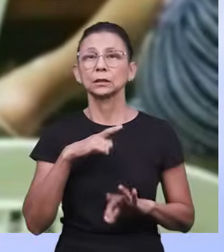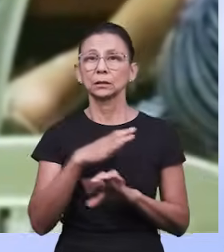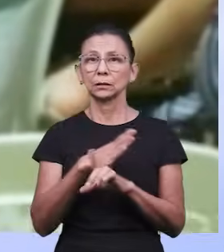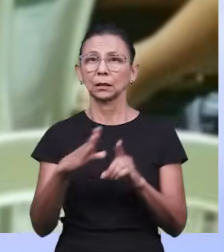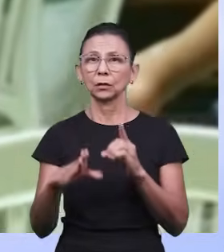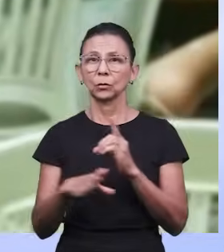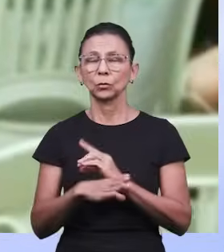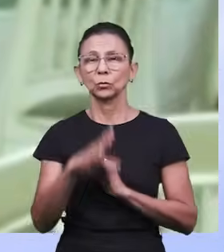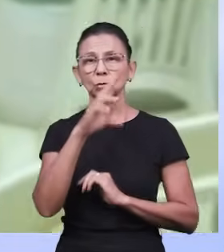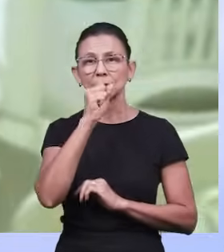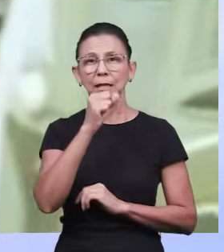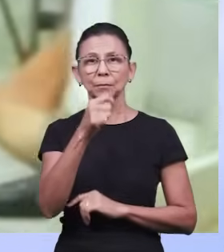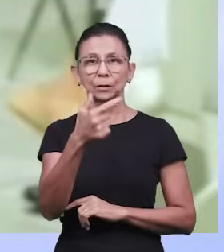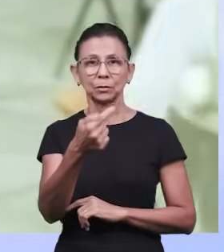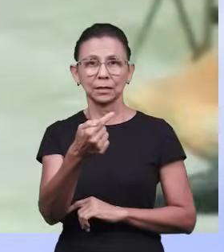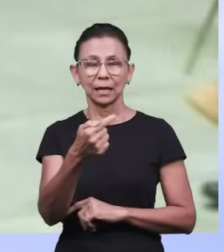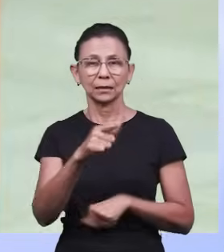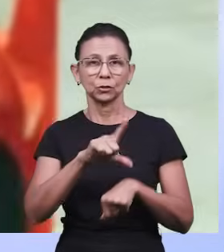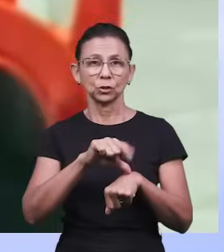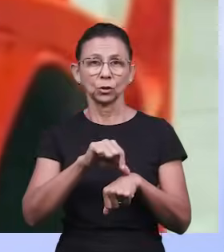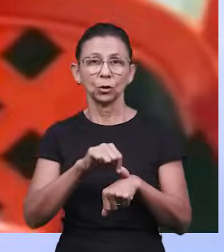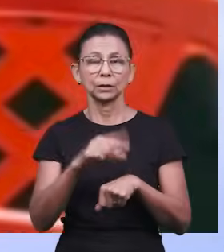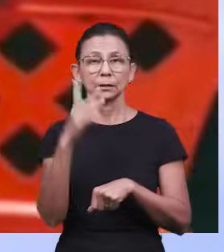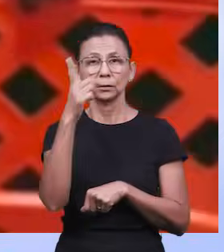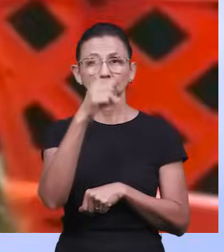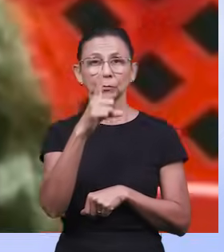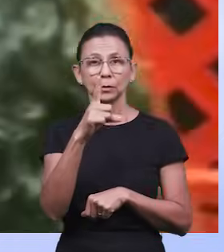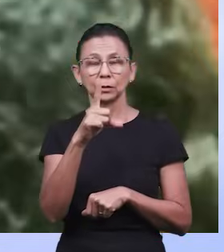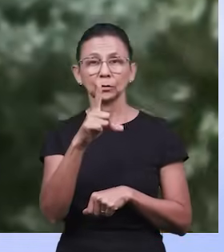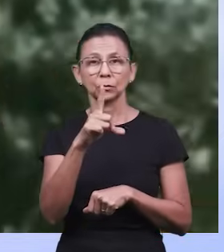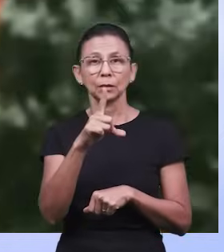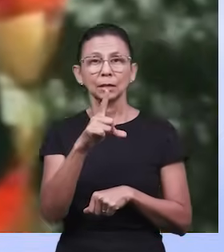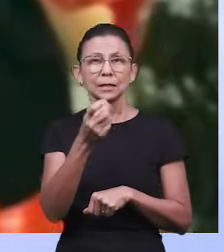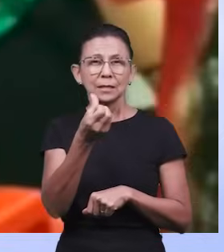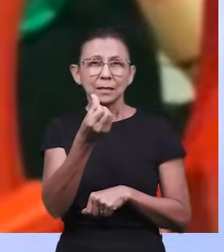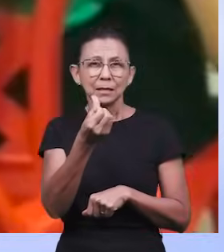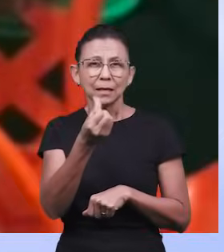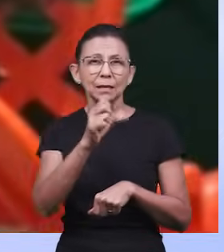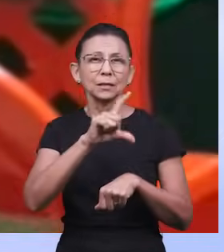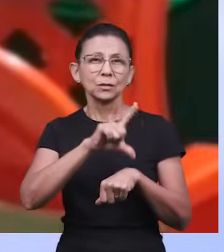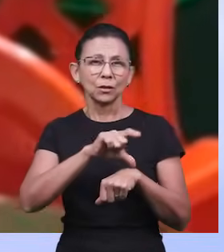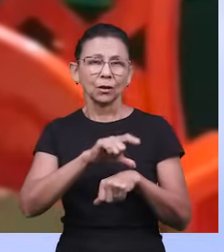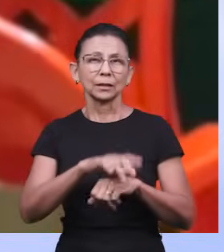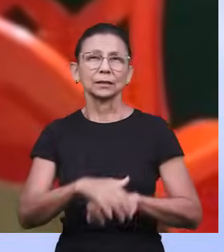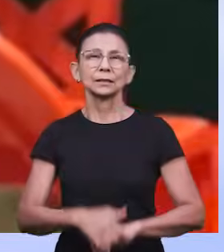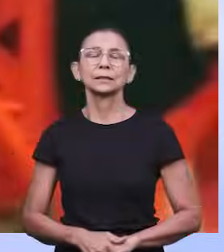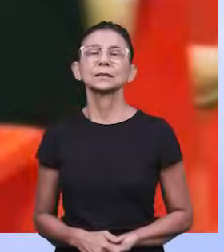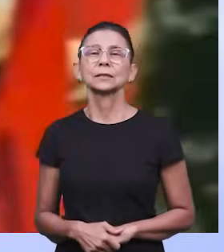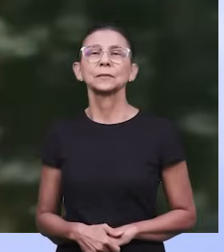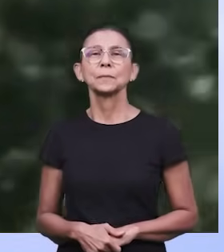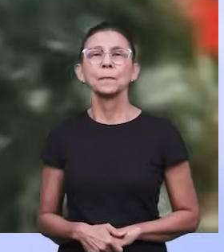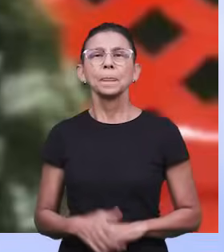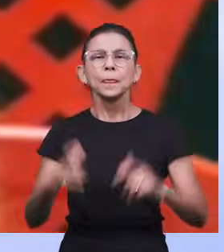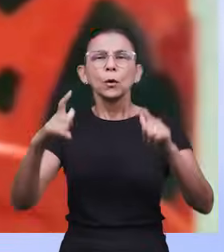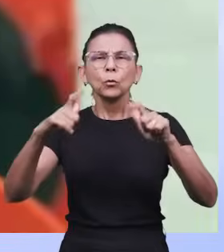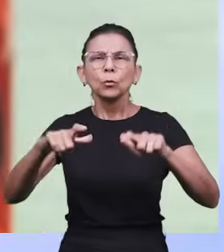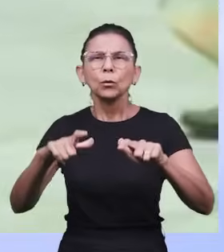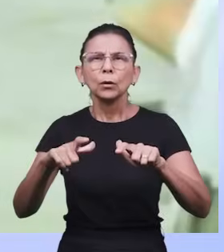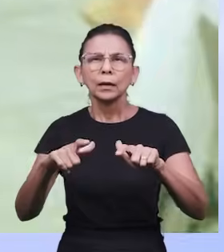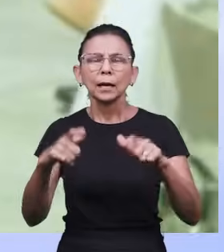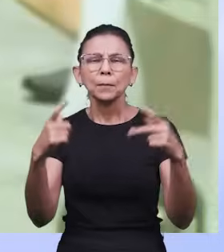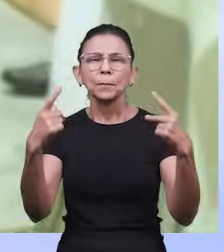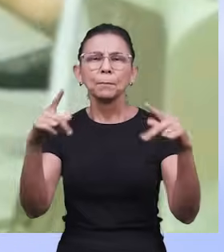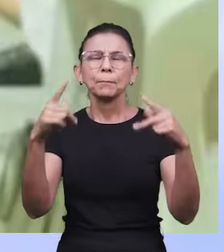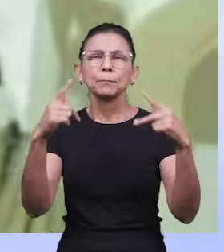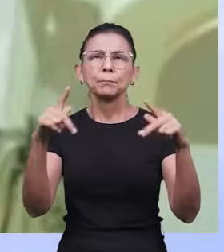às 19 horas, e aos domingos, às 18 horas. Os cultos acontecem num ponto de pregação que fica